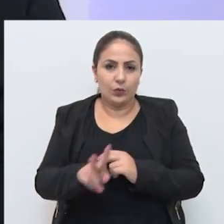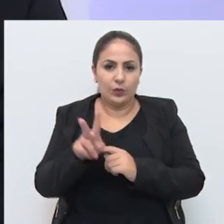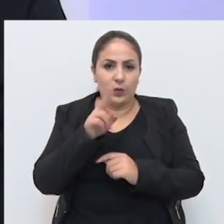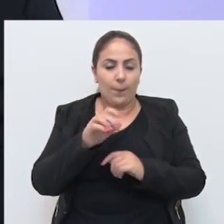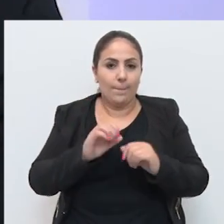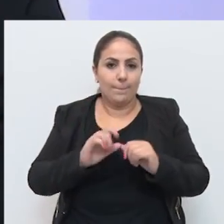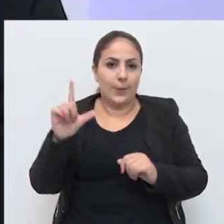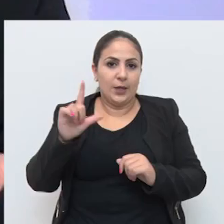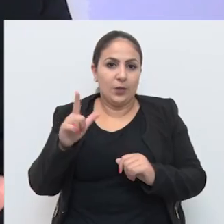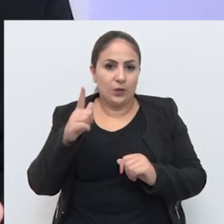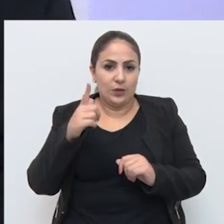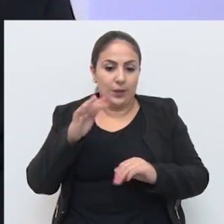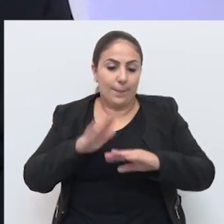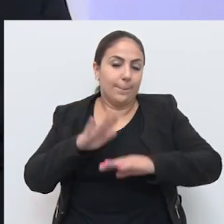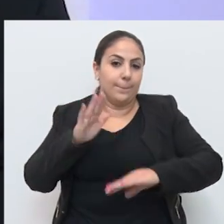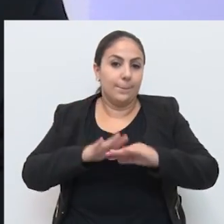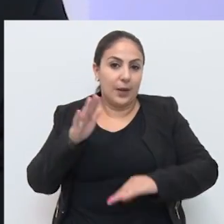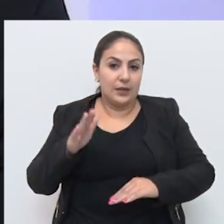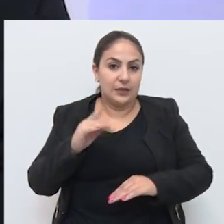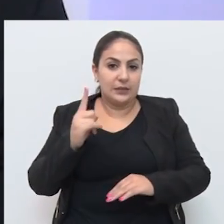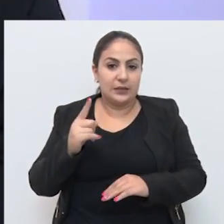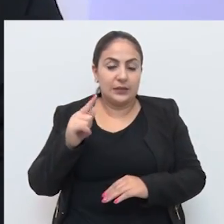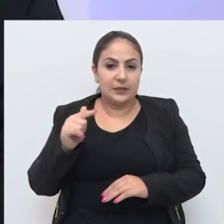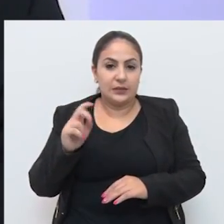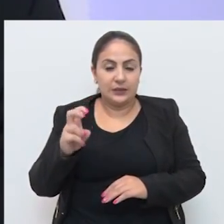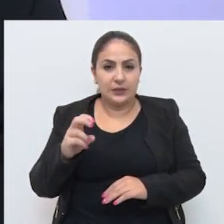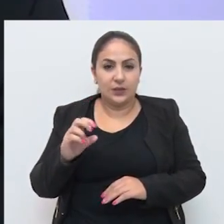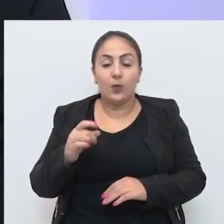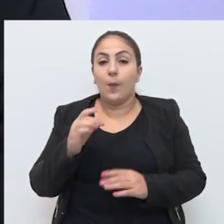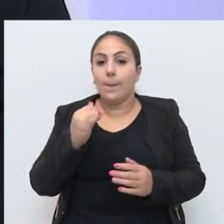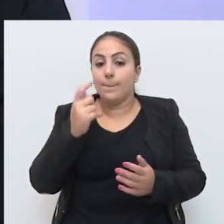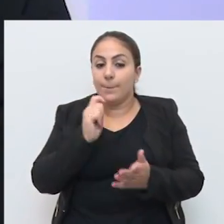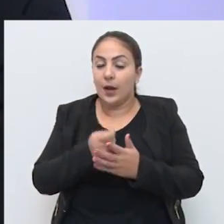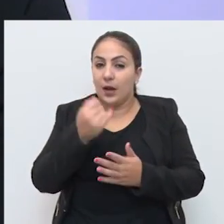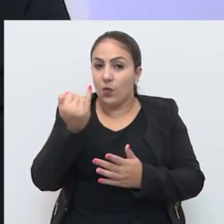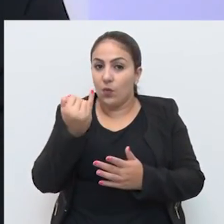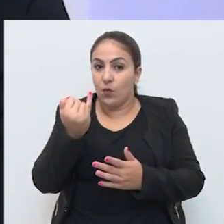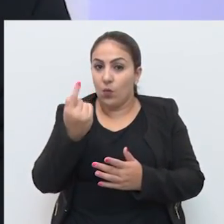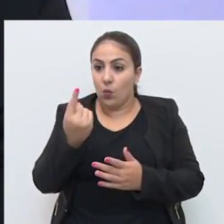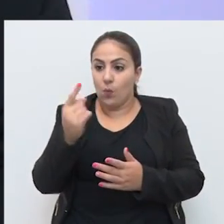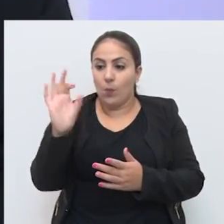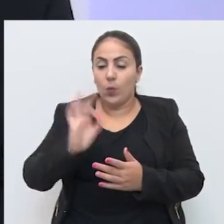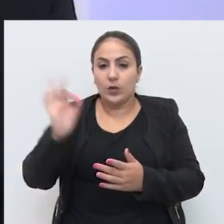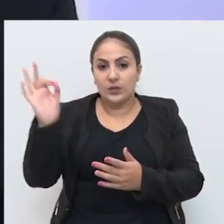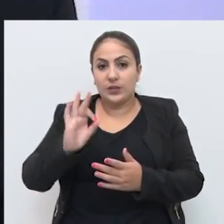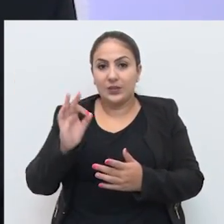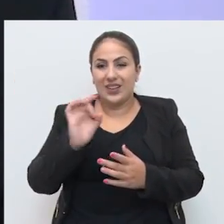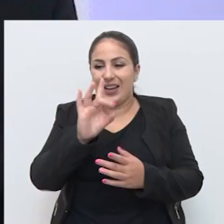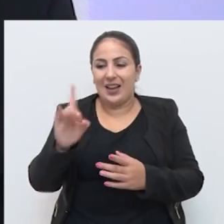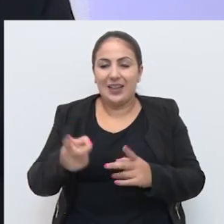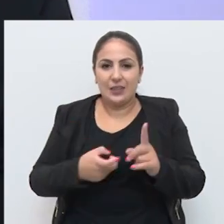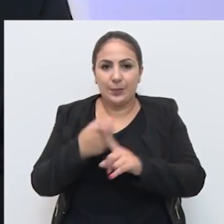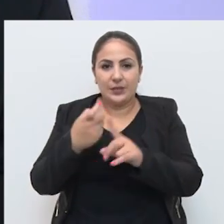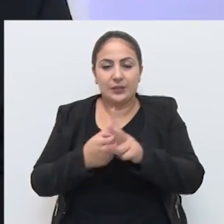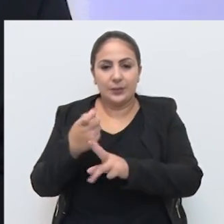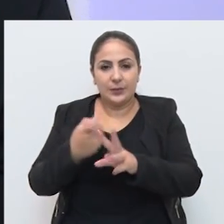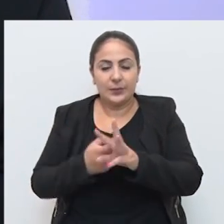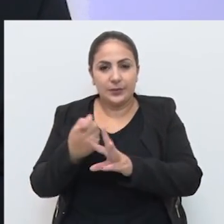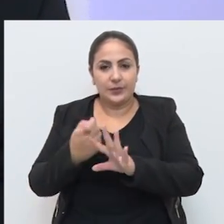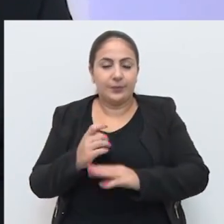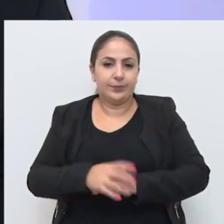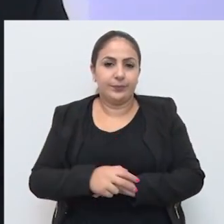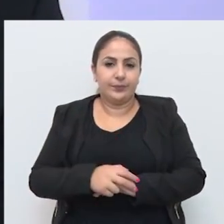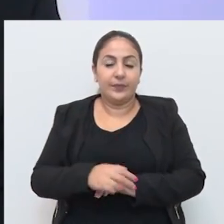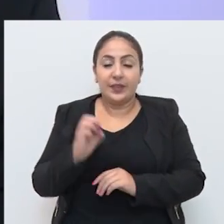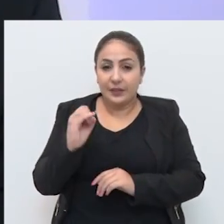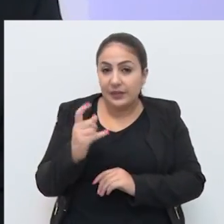num valor maior, que dê acima de 165, ela paga 1% por mês de multa, de atraso. Então, até 20% do tributo